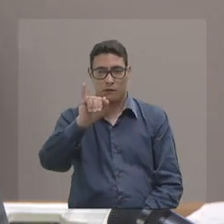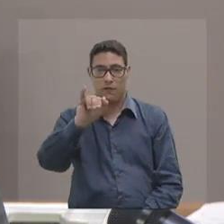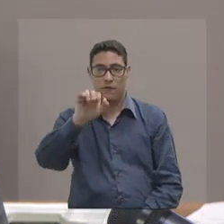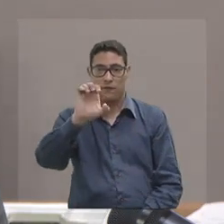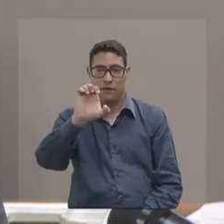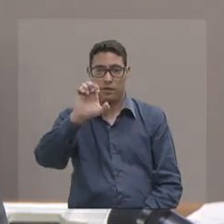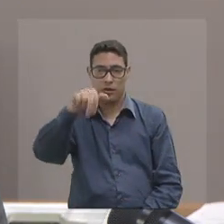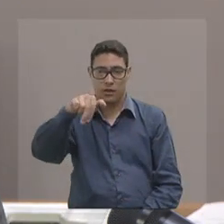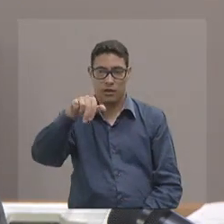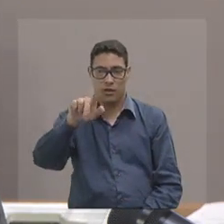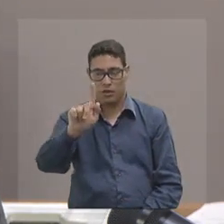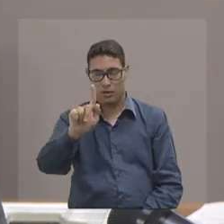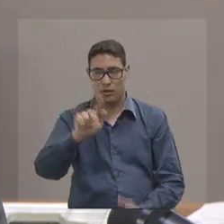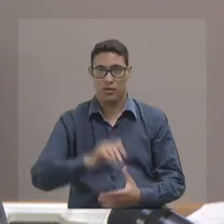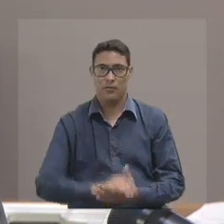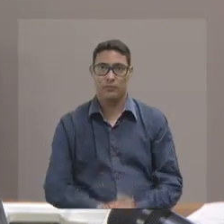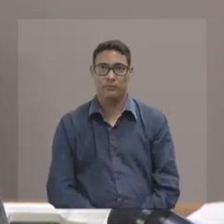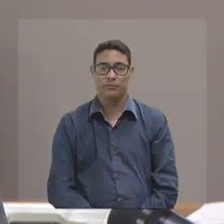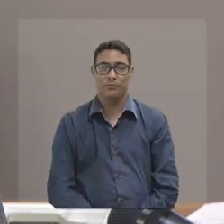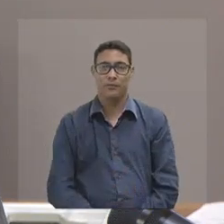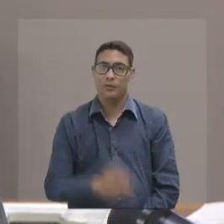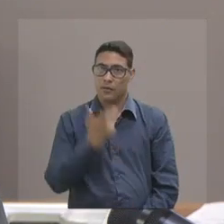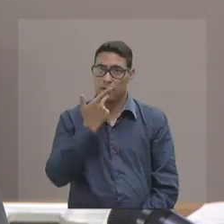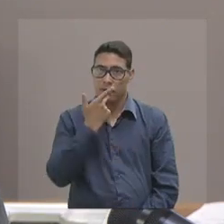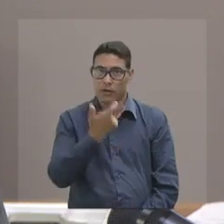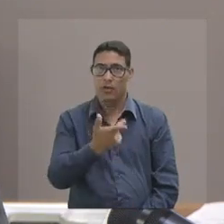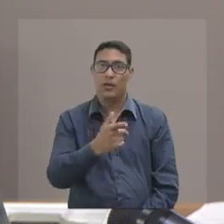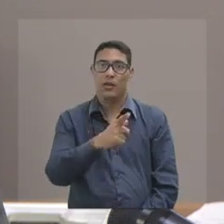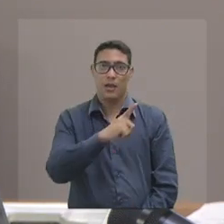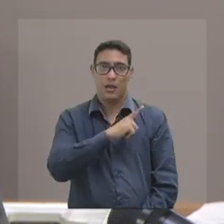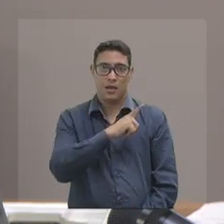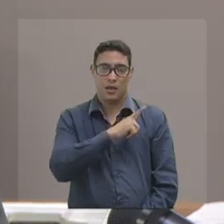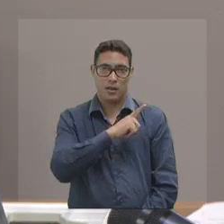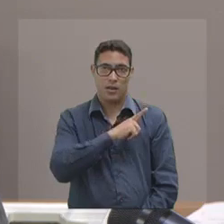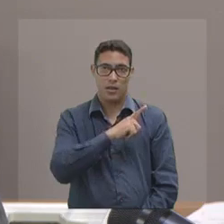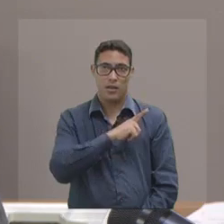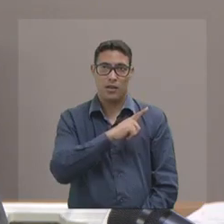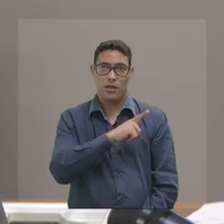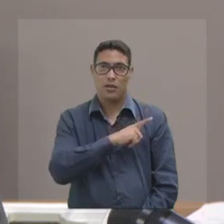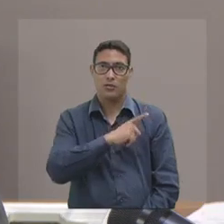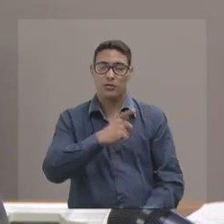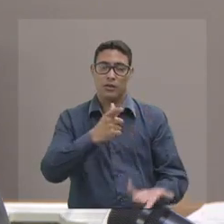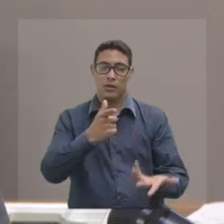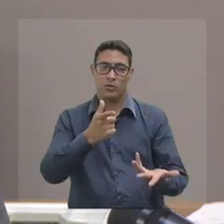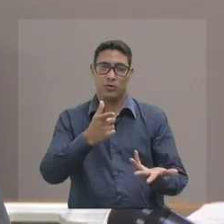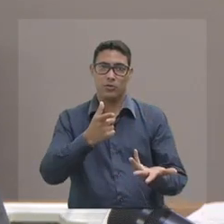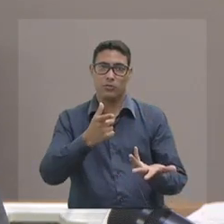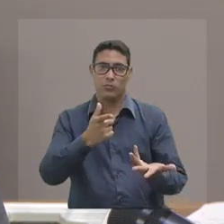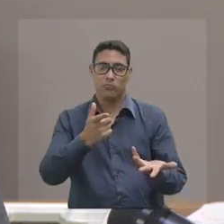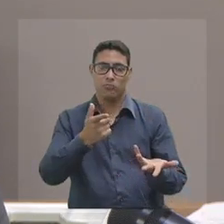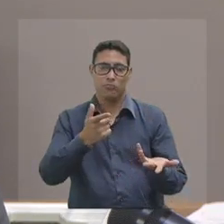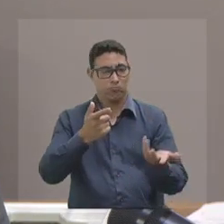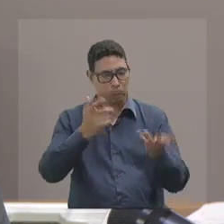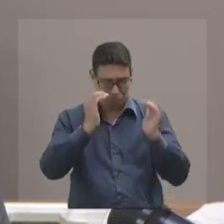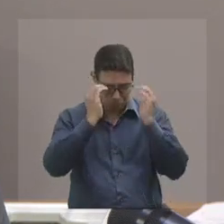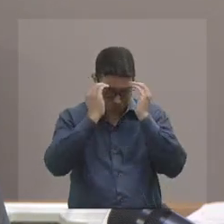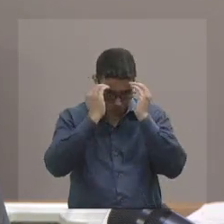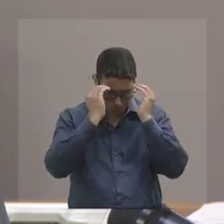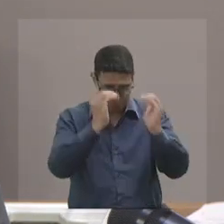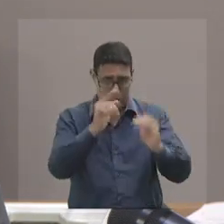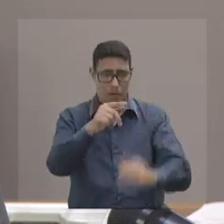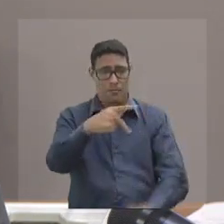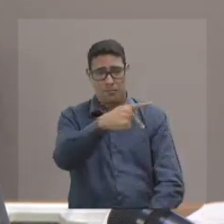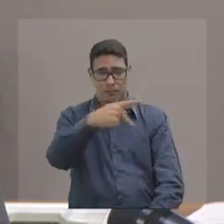e inicie dizendo que eu tenho profunda admiração pelo presidente